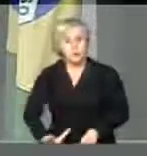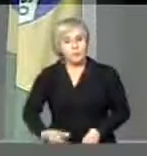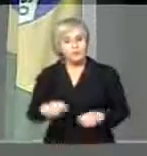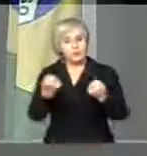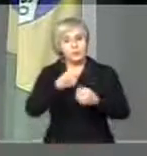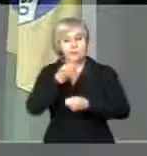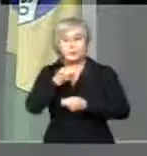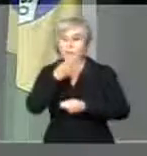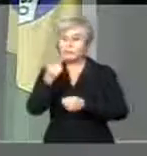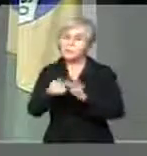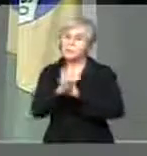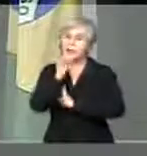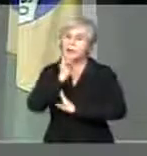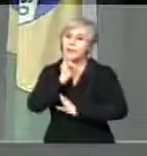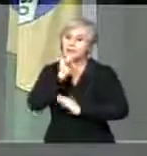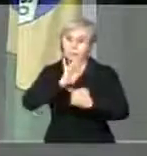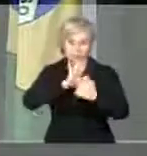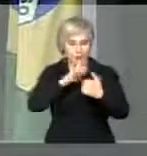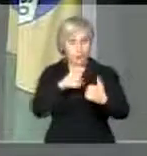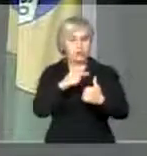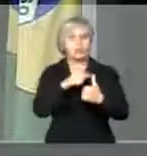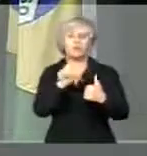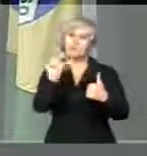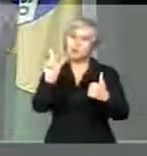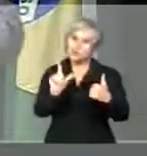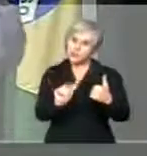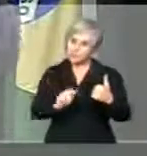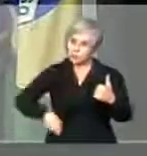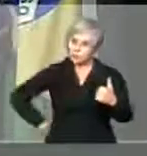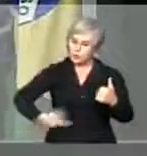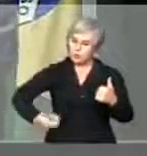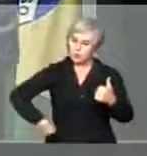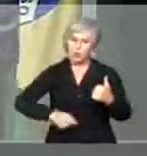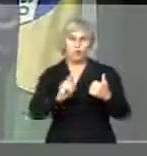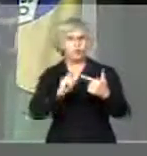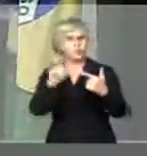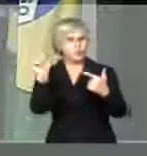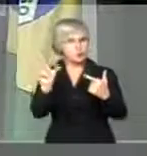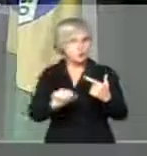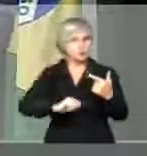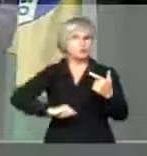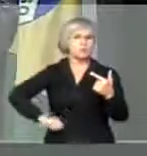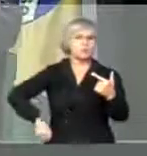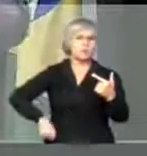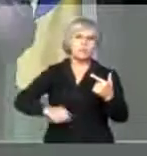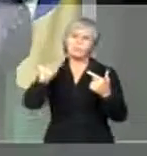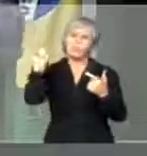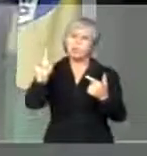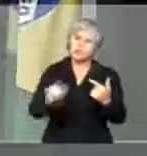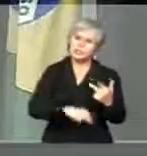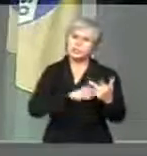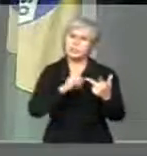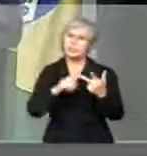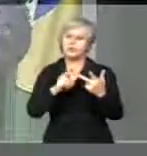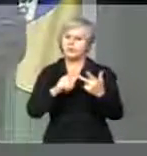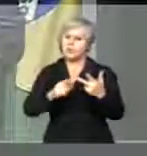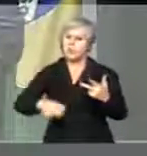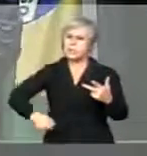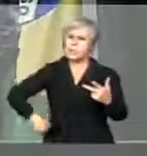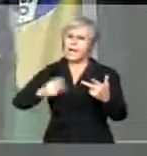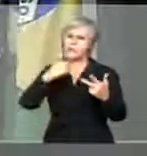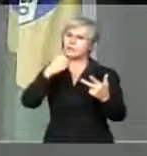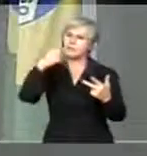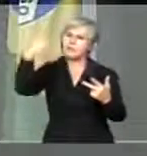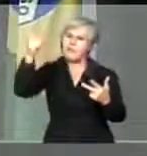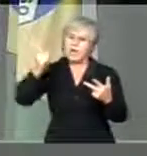enxugar a máquina pública, diminuir o custo da máquina, vou reduzir gastos com viagens.